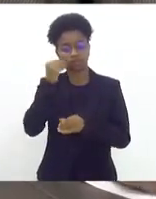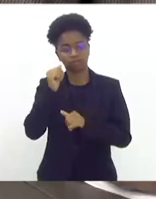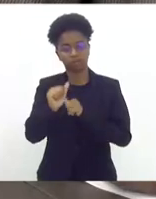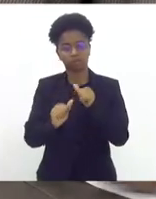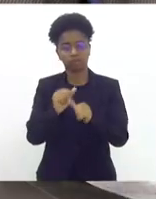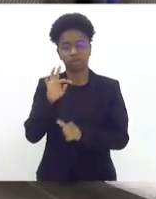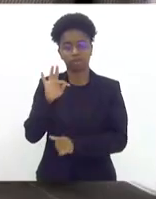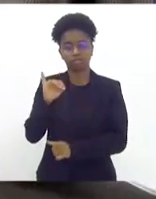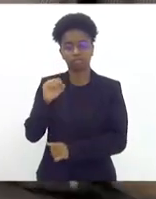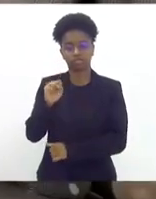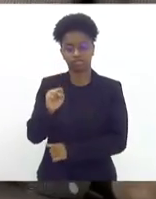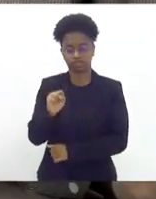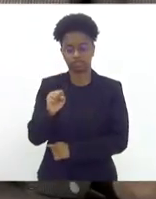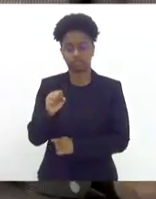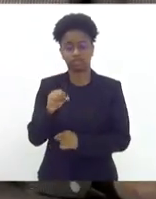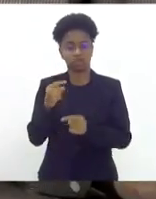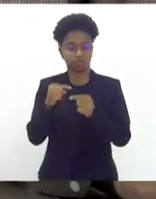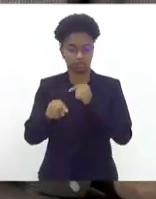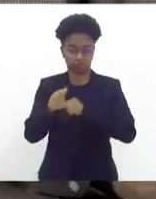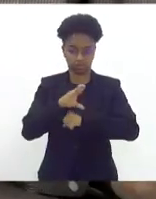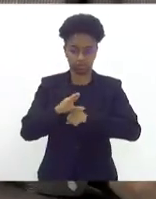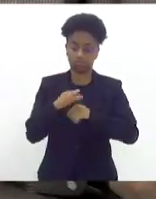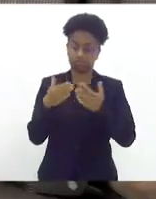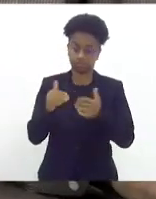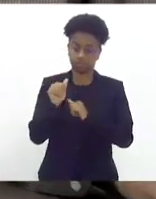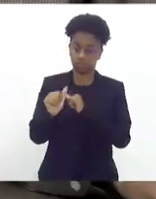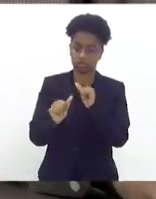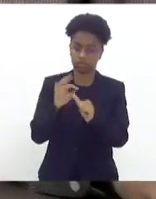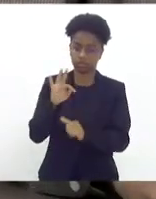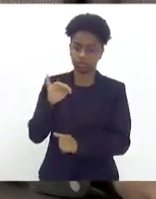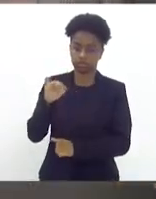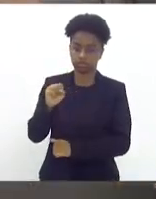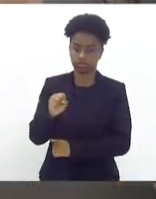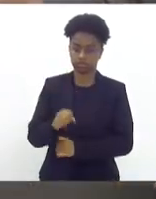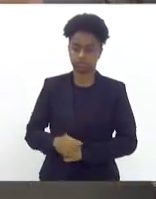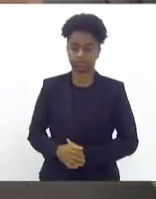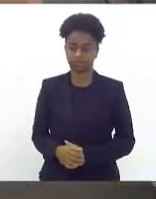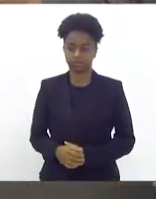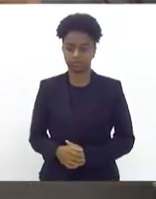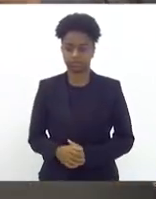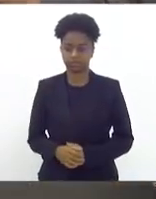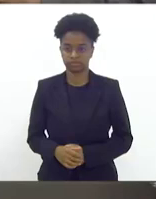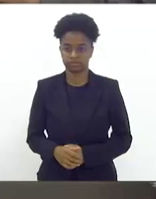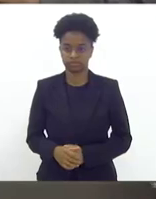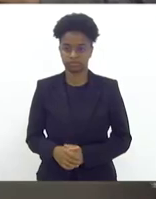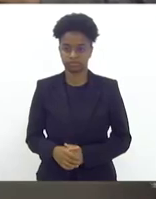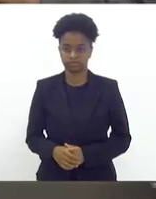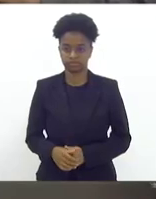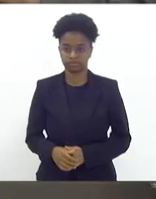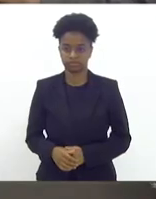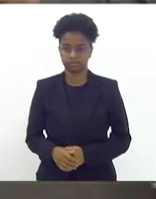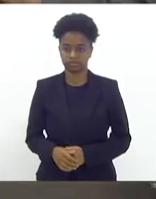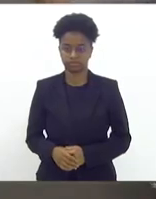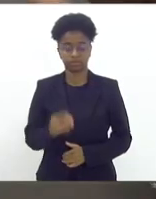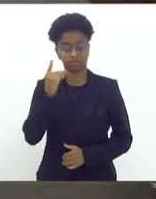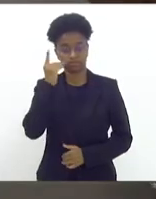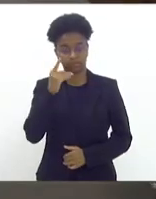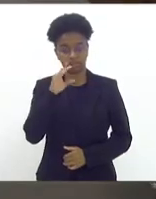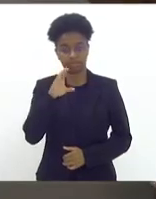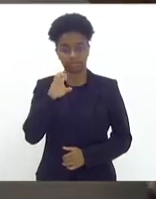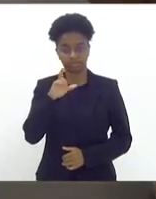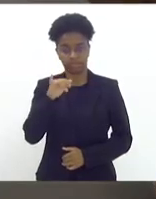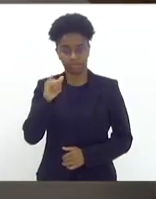TIS. Inconstitucionalidade com transformação em TIS. Deputado, estou de acordo, deputada Célia. Também. Só